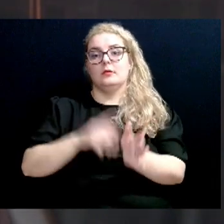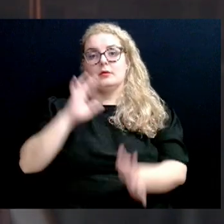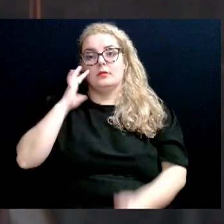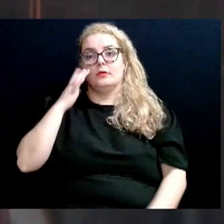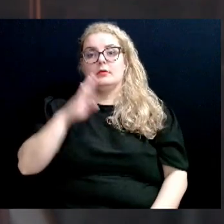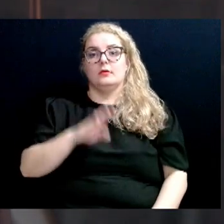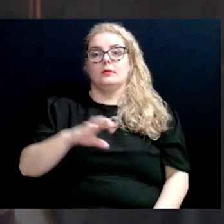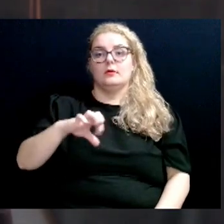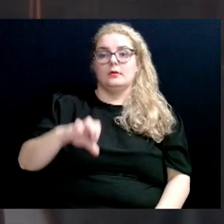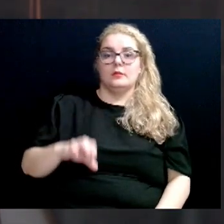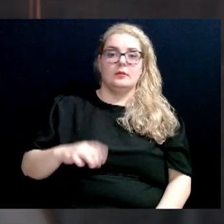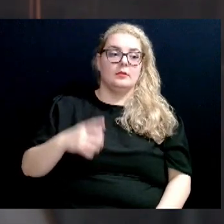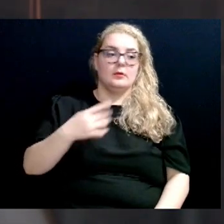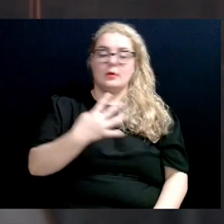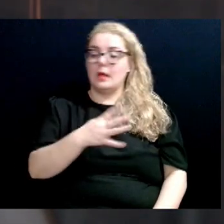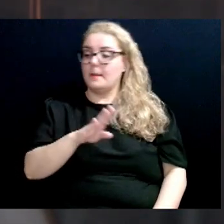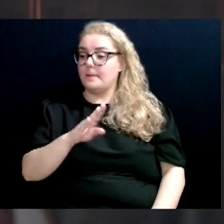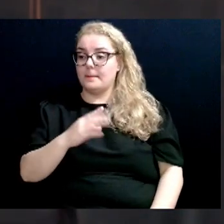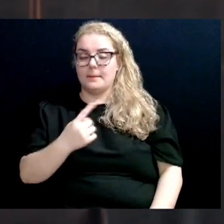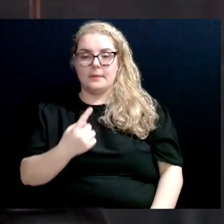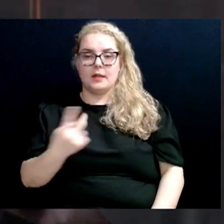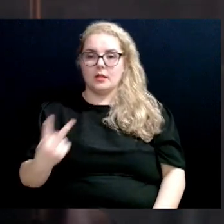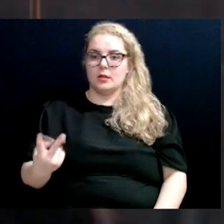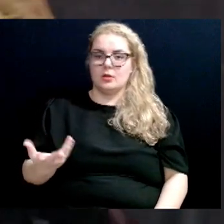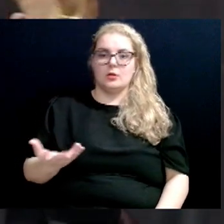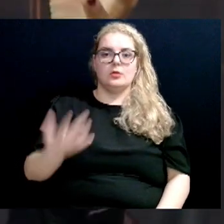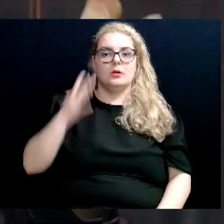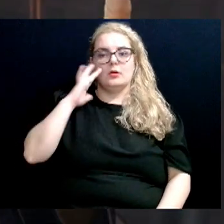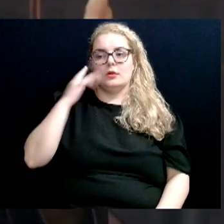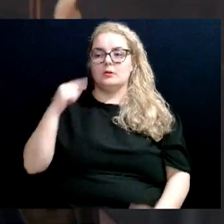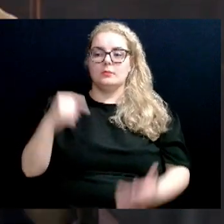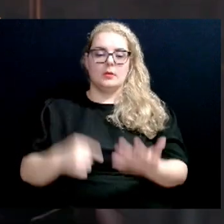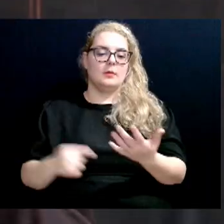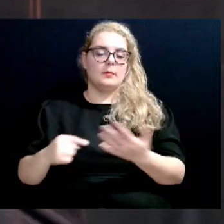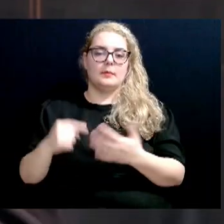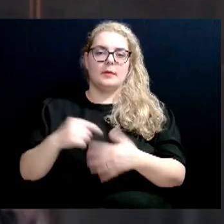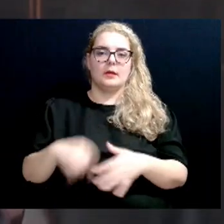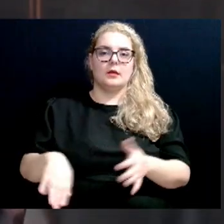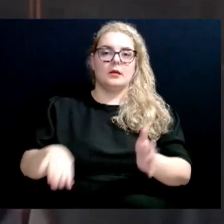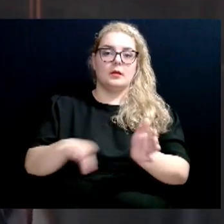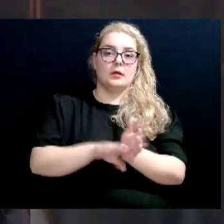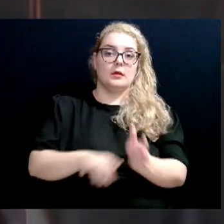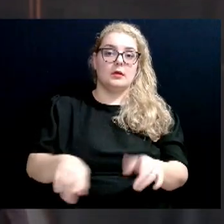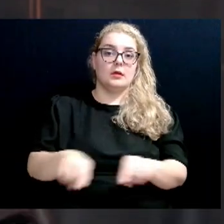a B12, eu acho que isso. E assim, chegou inclusive tomando